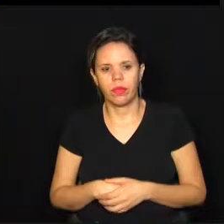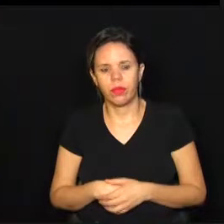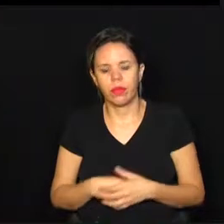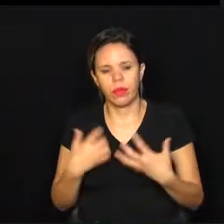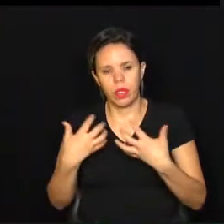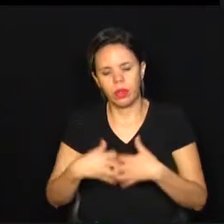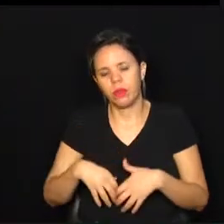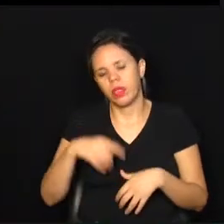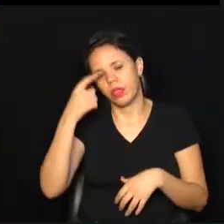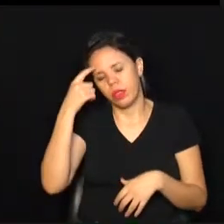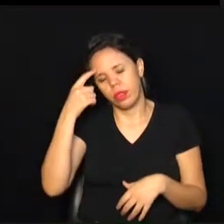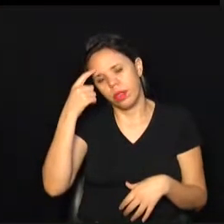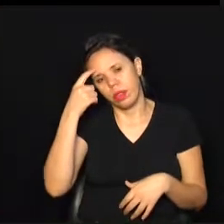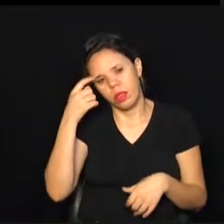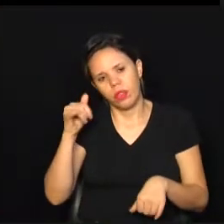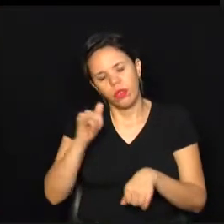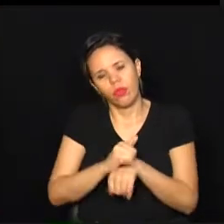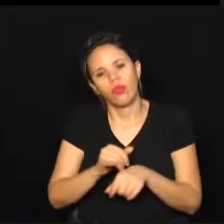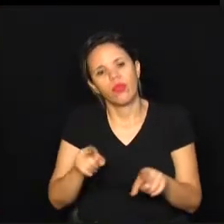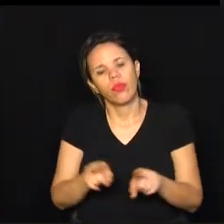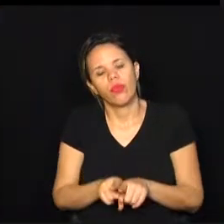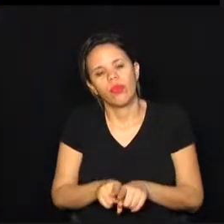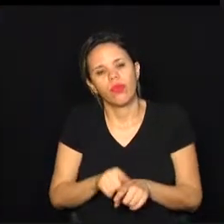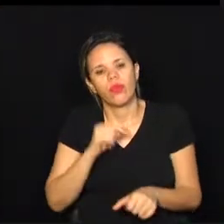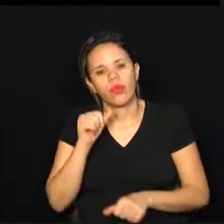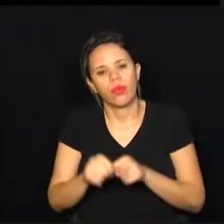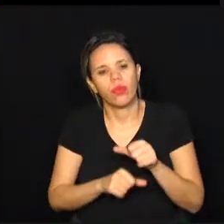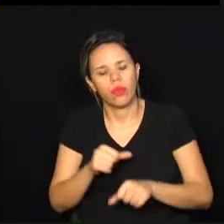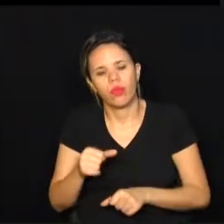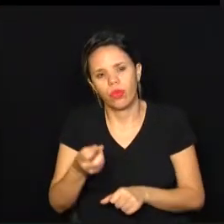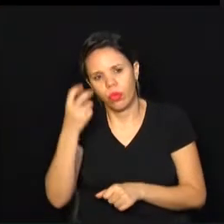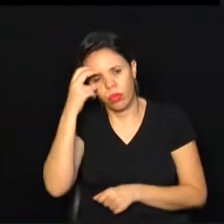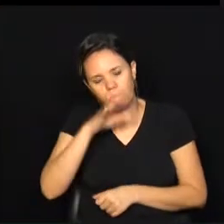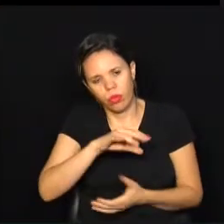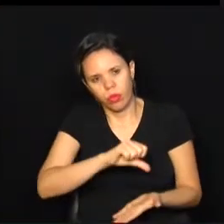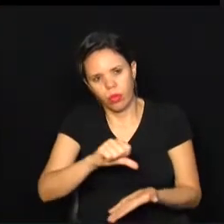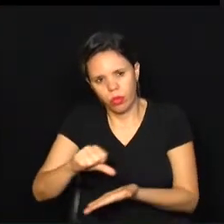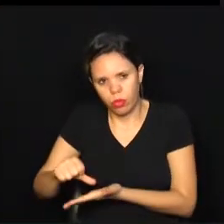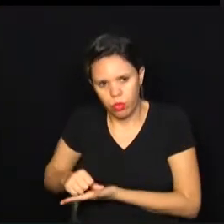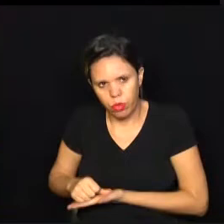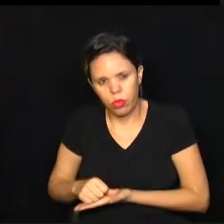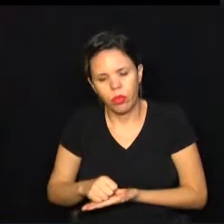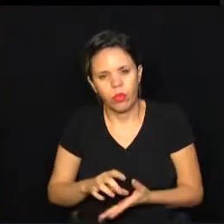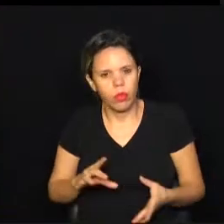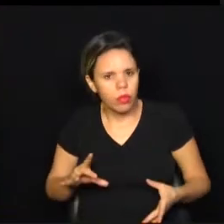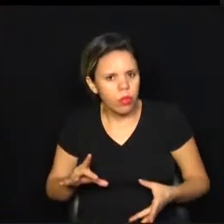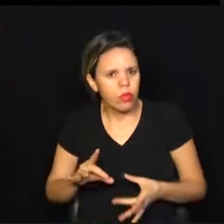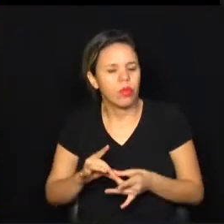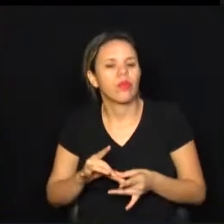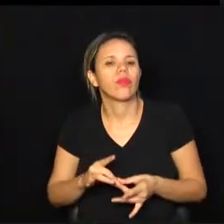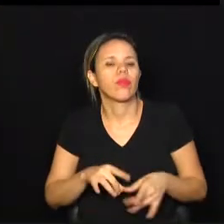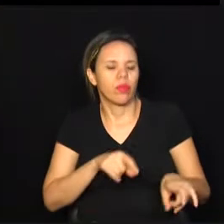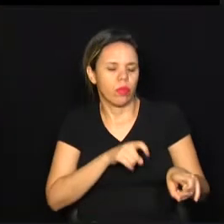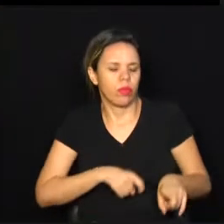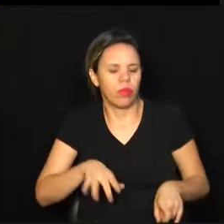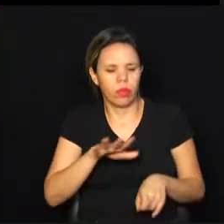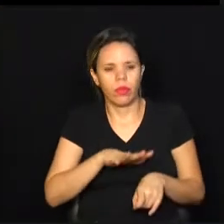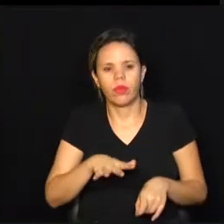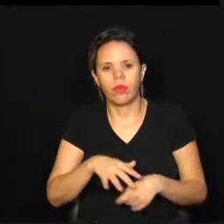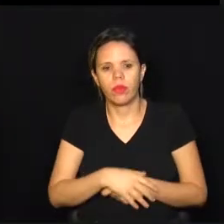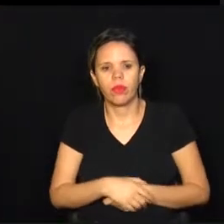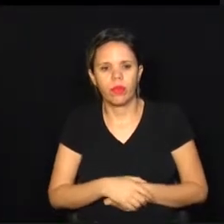aeroporto é pensar também no impacto dele nessas culturas locais, culturas ligadas a um mundo rural também